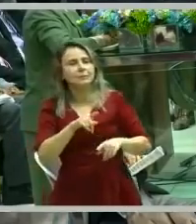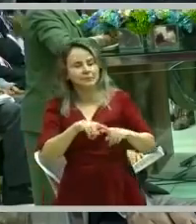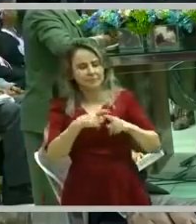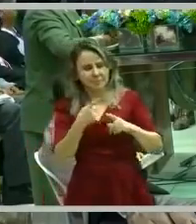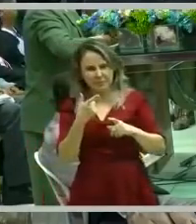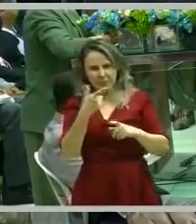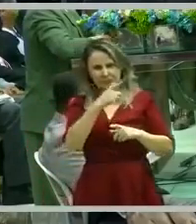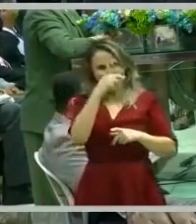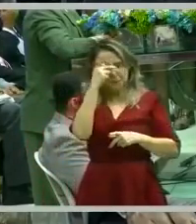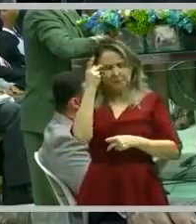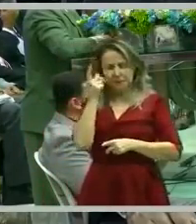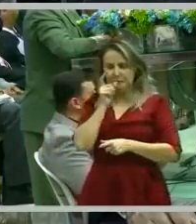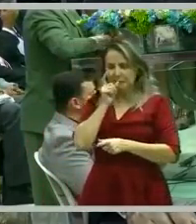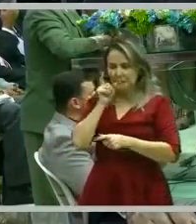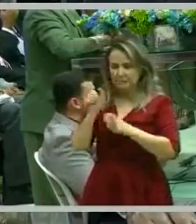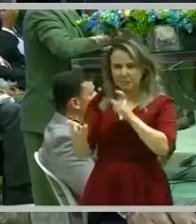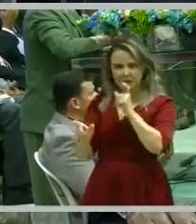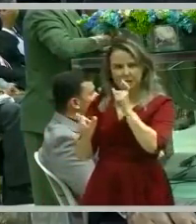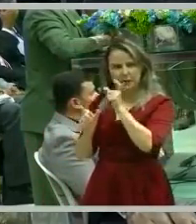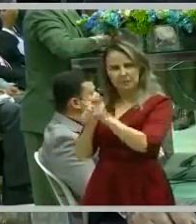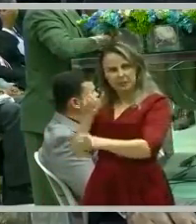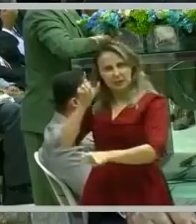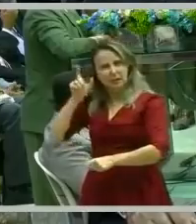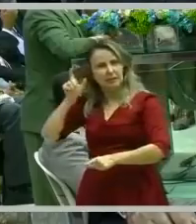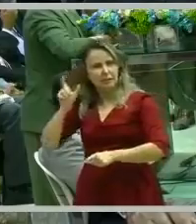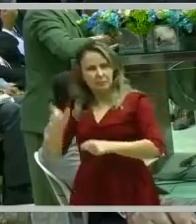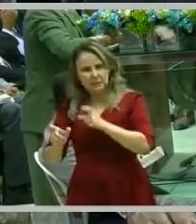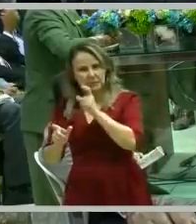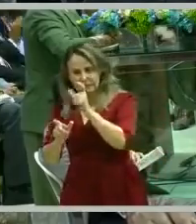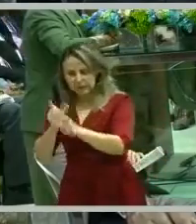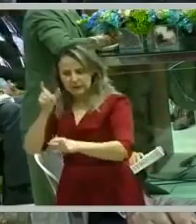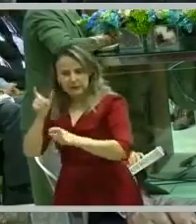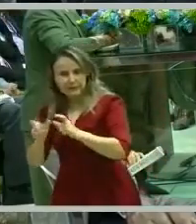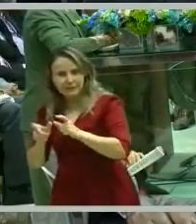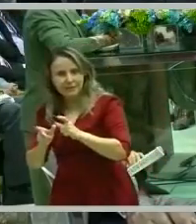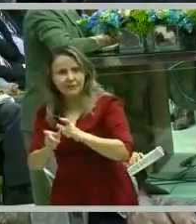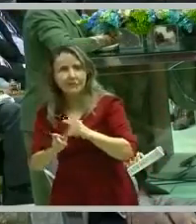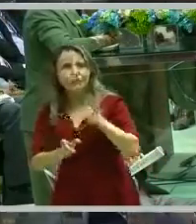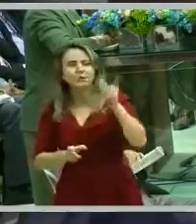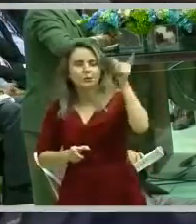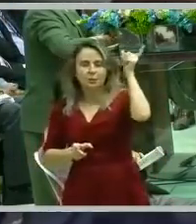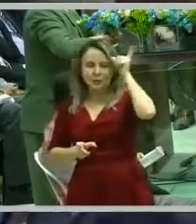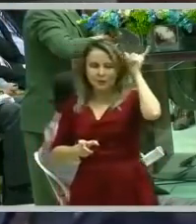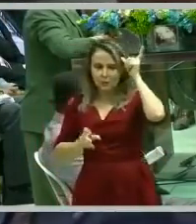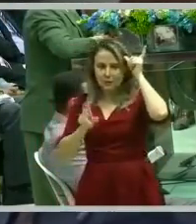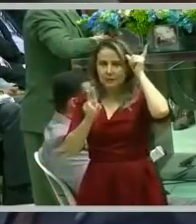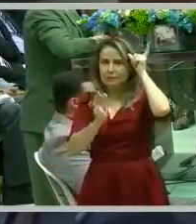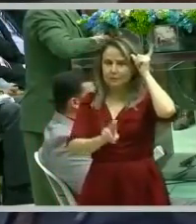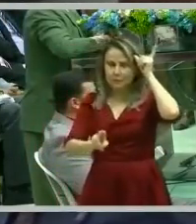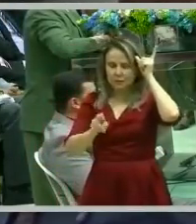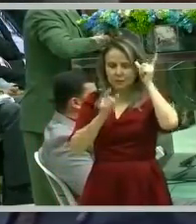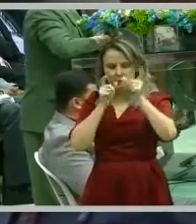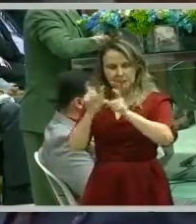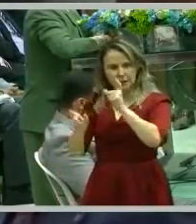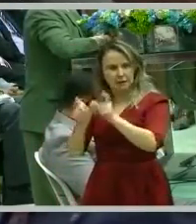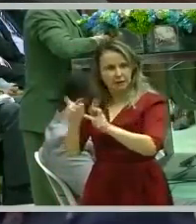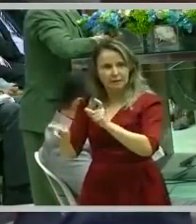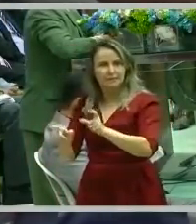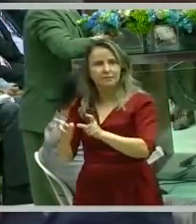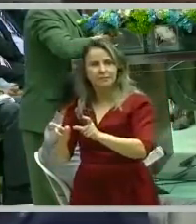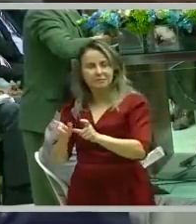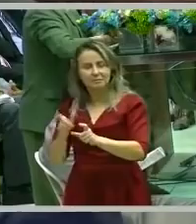É crítica, é zombaria. Mas é Eliabe, usado pelo diabo para você perder a unção que Deus lhe deu.